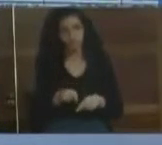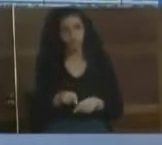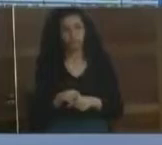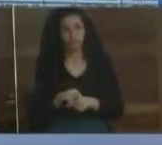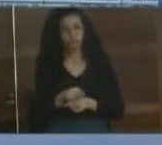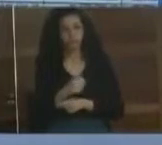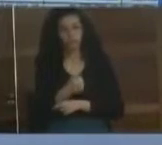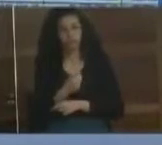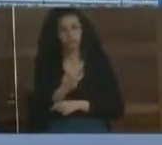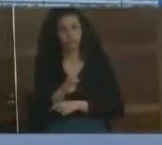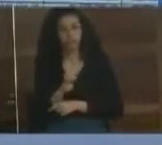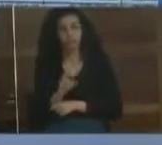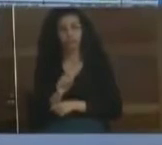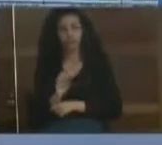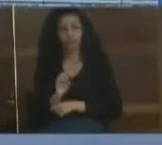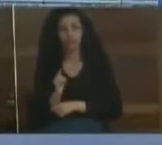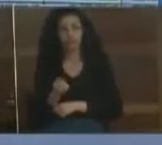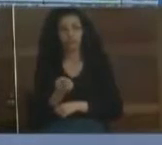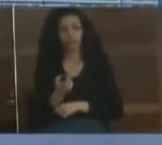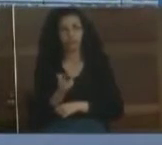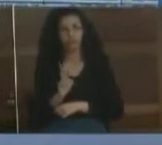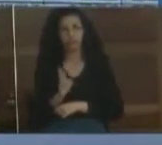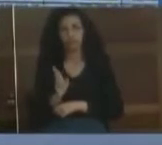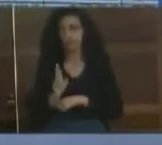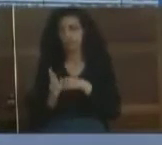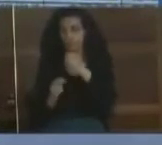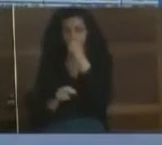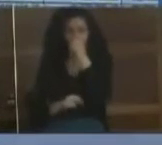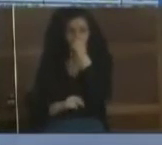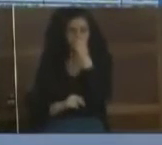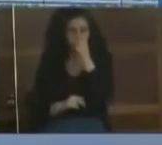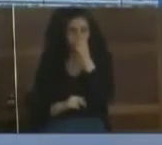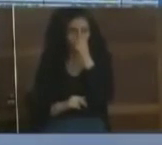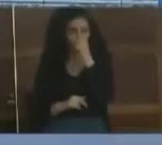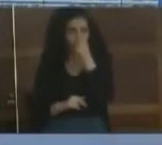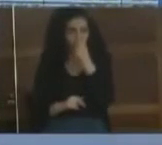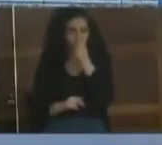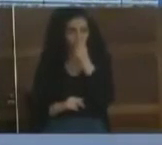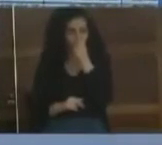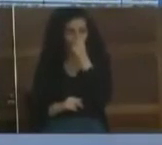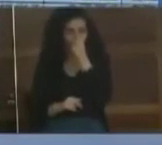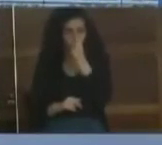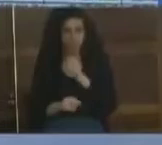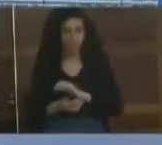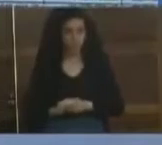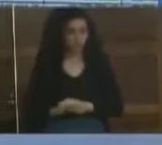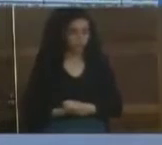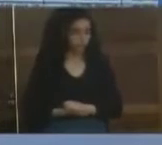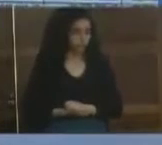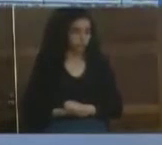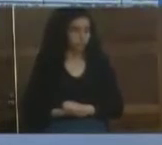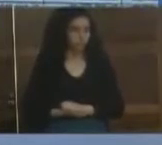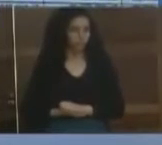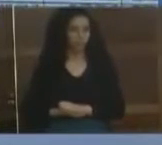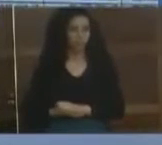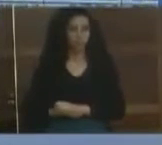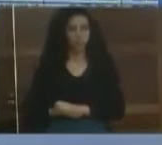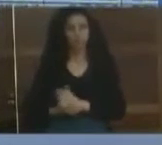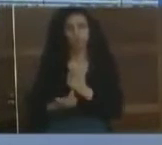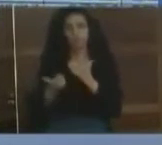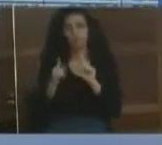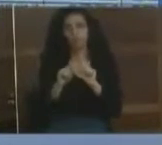está atualizada de 150 mil reais despesa empenhada até o 3º quadrimestre de 33 mil reais